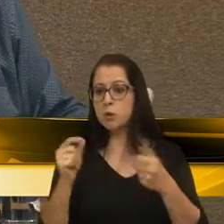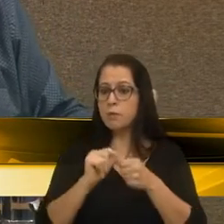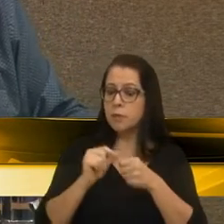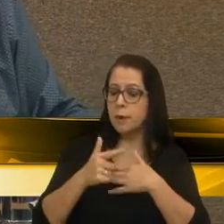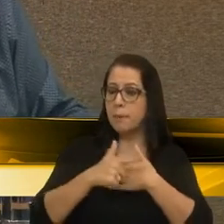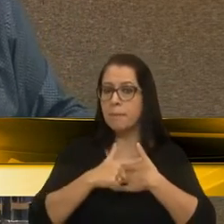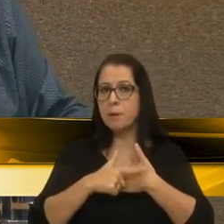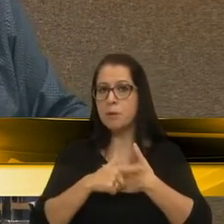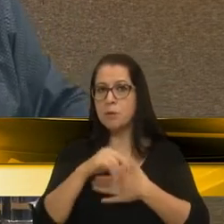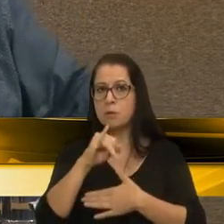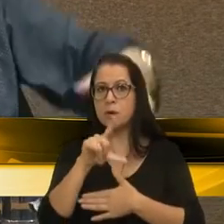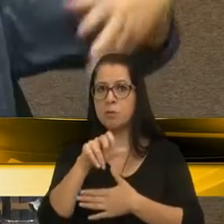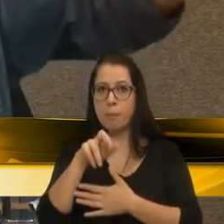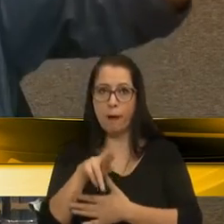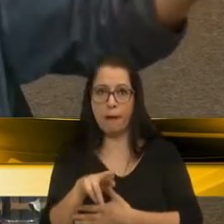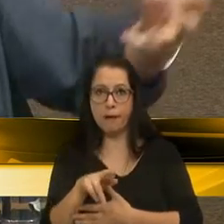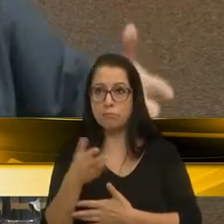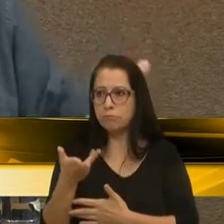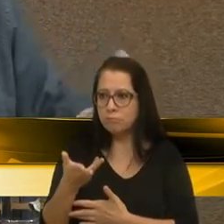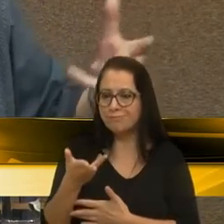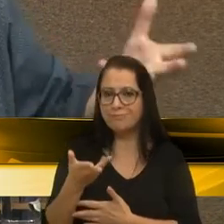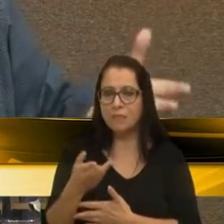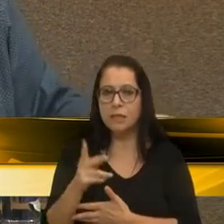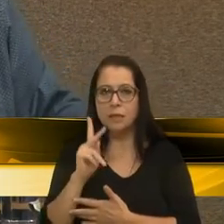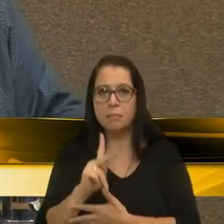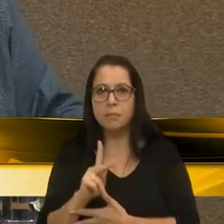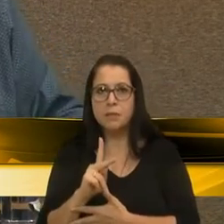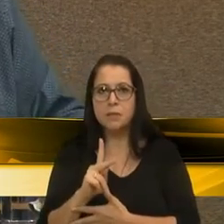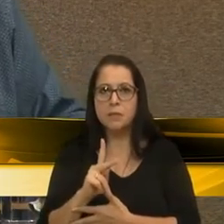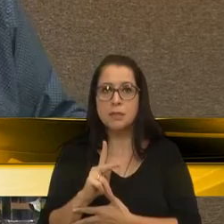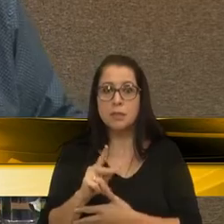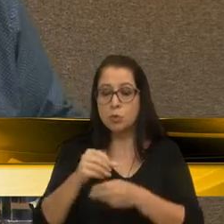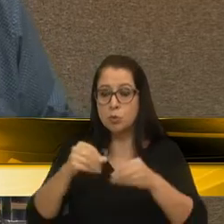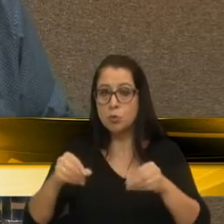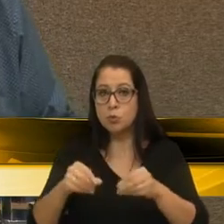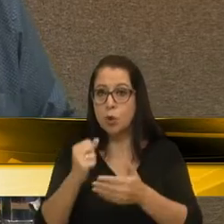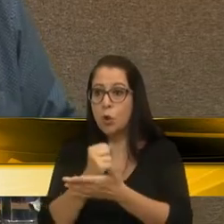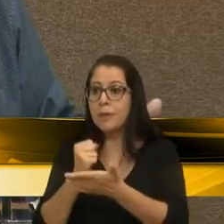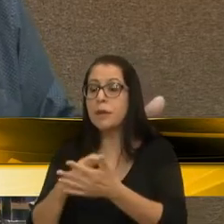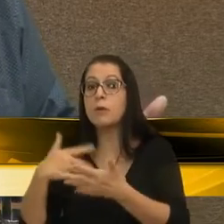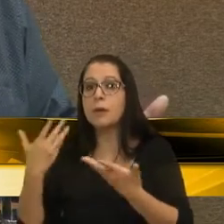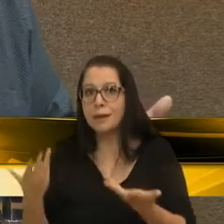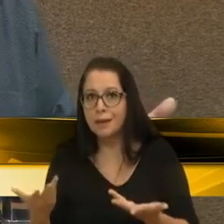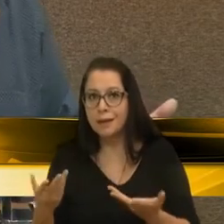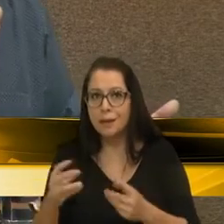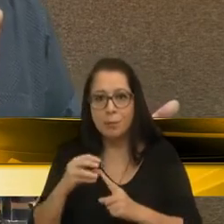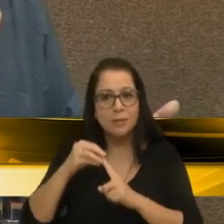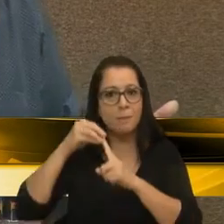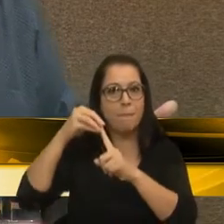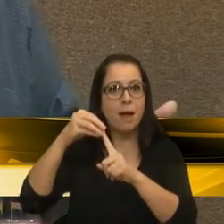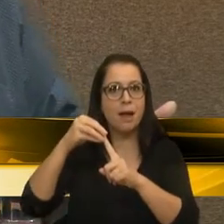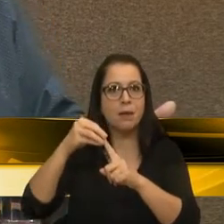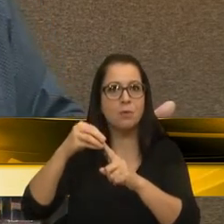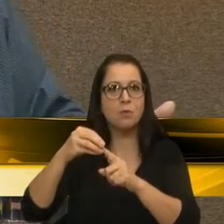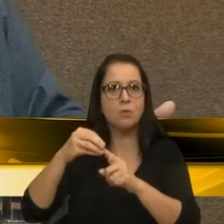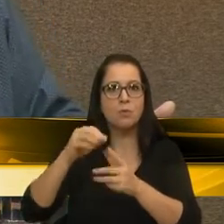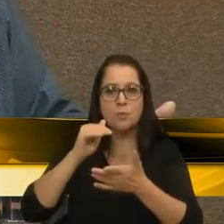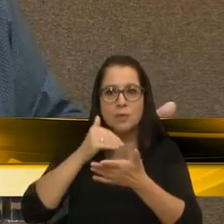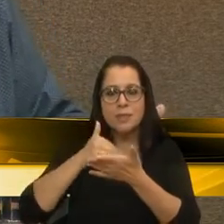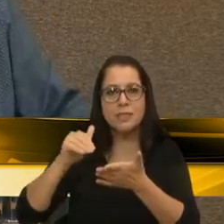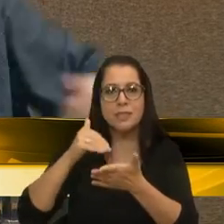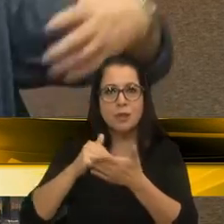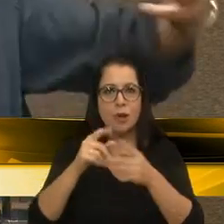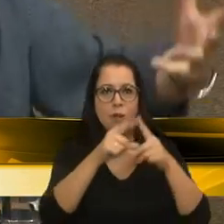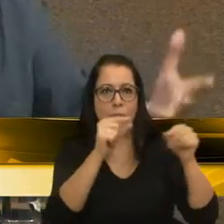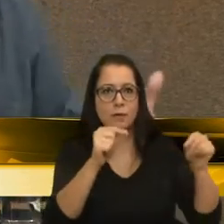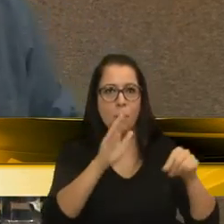Mar Galvão. Mas daí, os pseudoproprietários contrataram quem? O principal escritório de